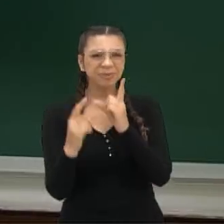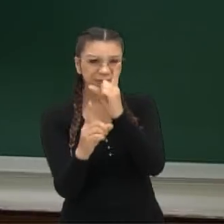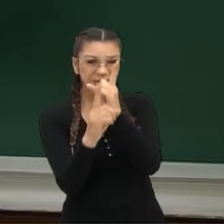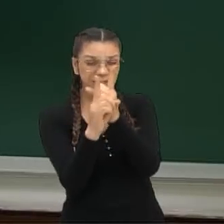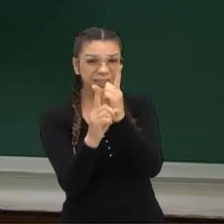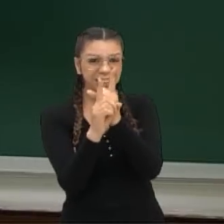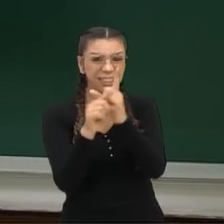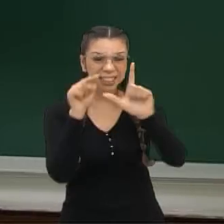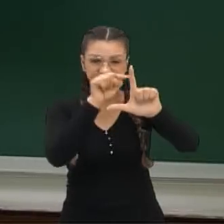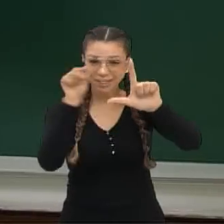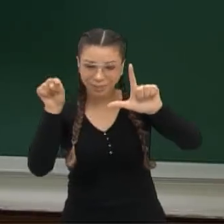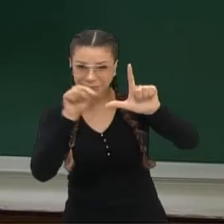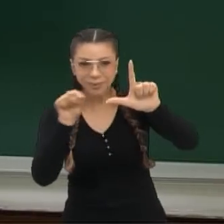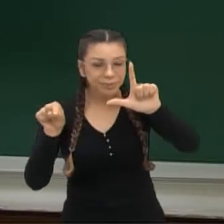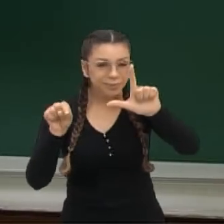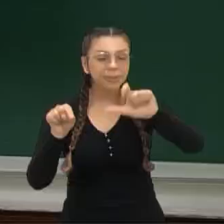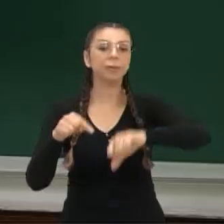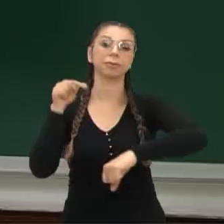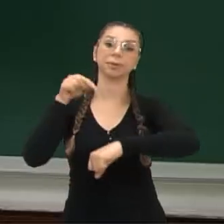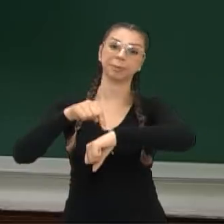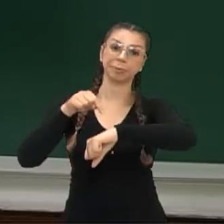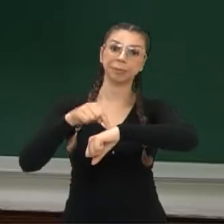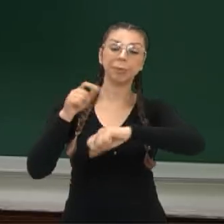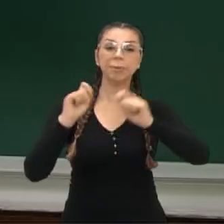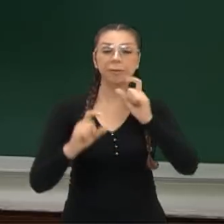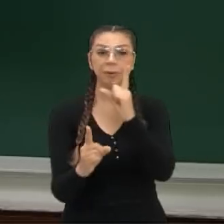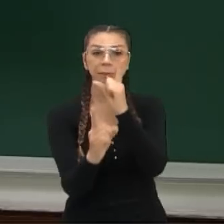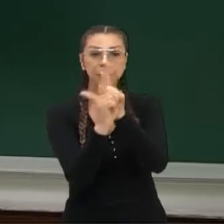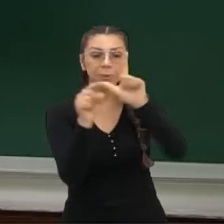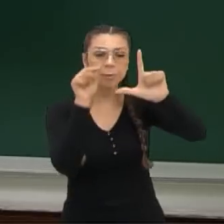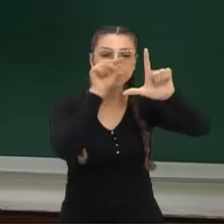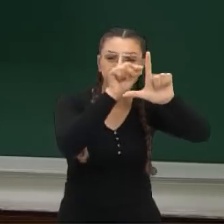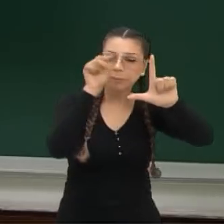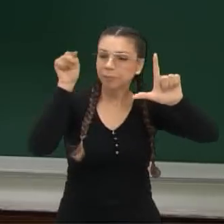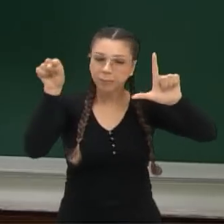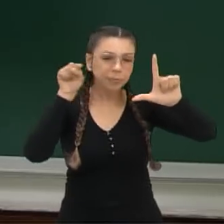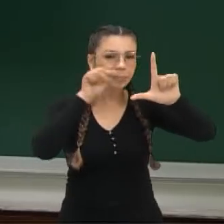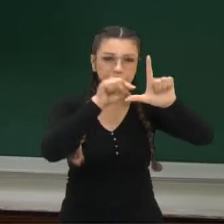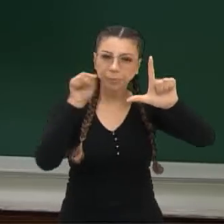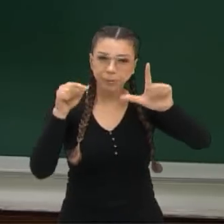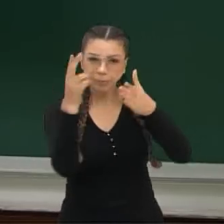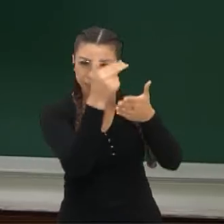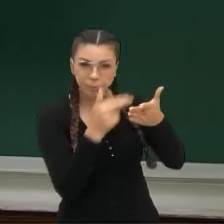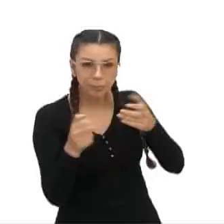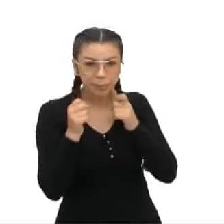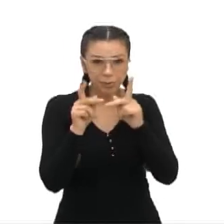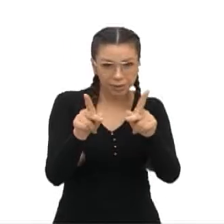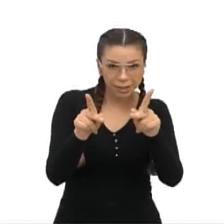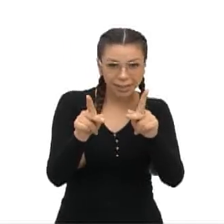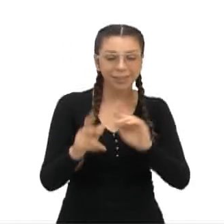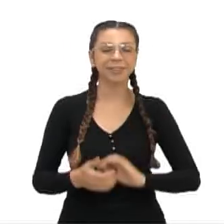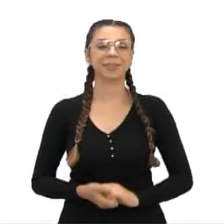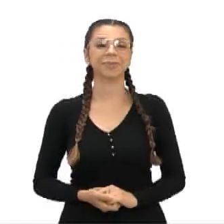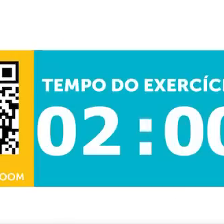dar um tempinho aí para vocês poderem colocar as coordenadas nesse desenho, beleza?